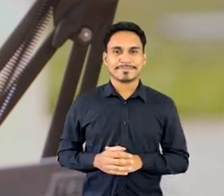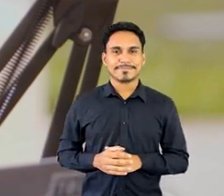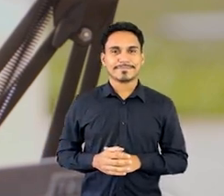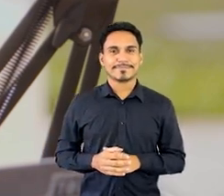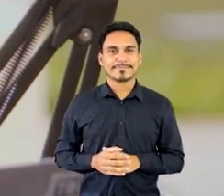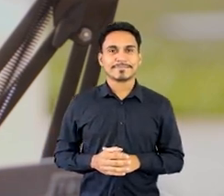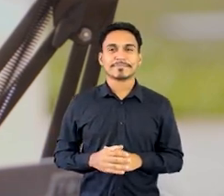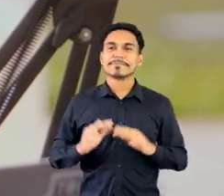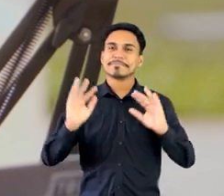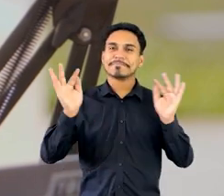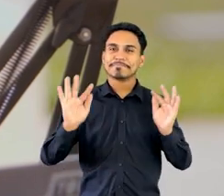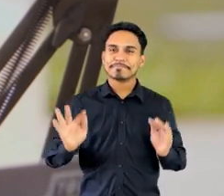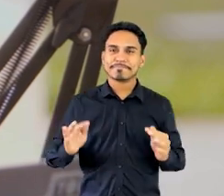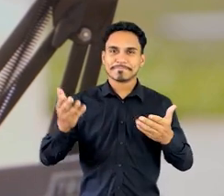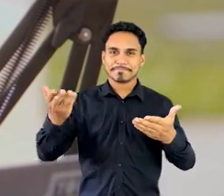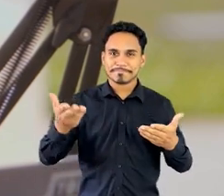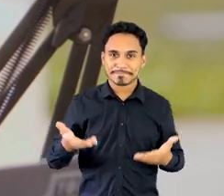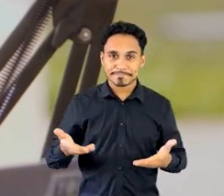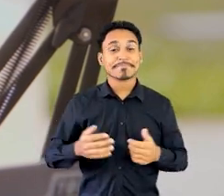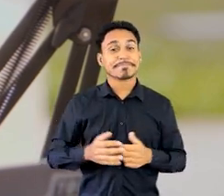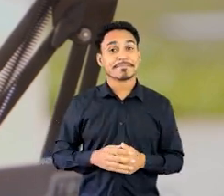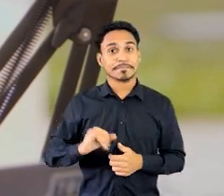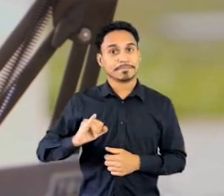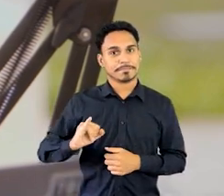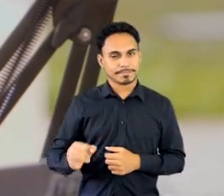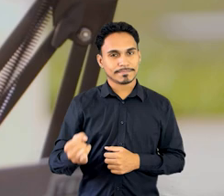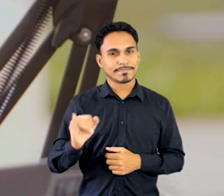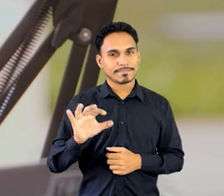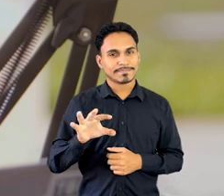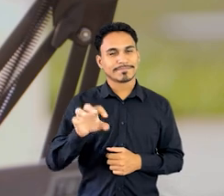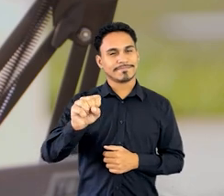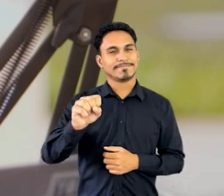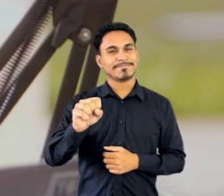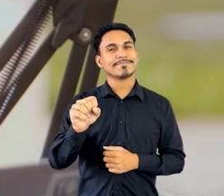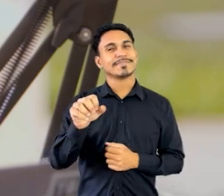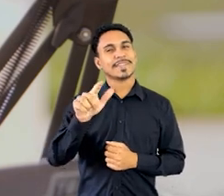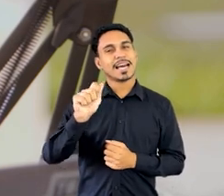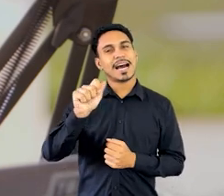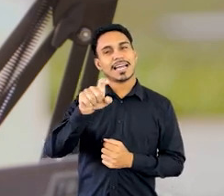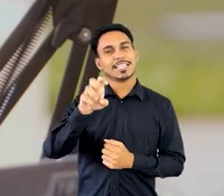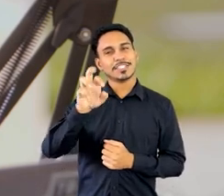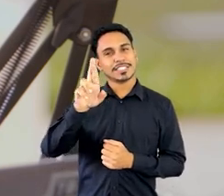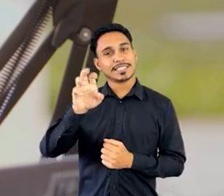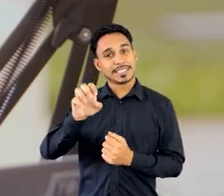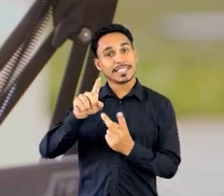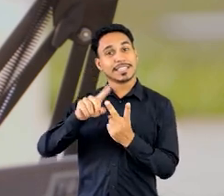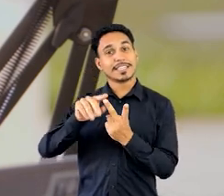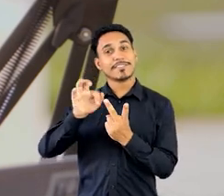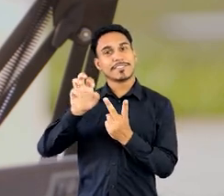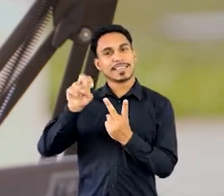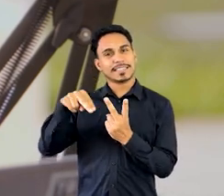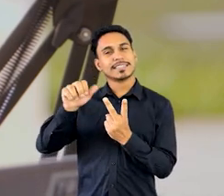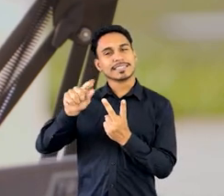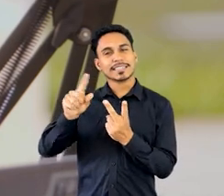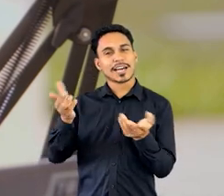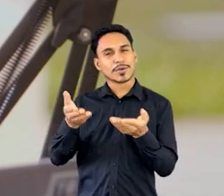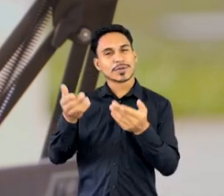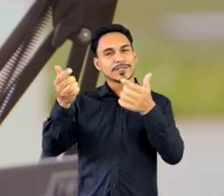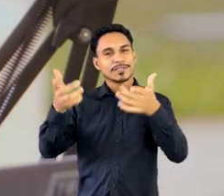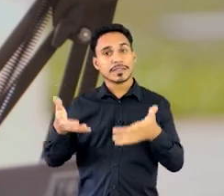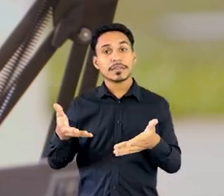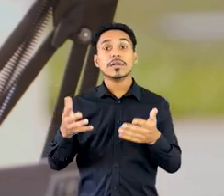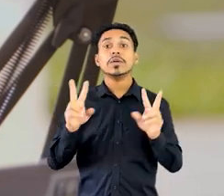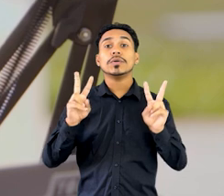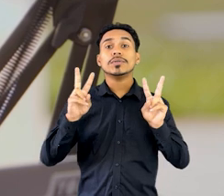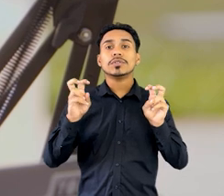muito obrigada gente a gente tá muito feliz em recebê-los aqui eu vou pegar o gancho de Alexandre e Fernanda que falaram agora pra gente falar um pouco